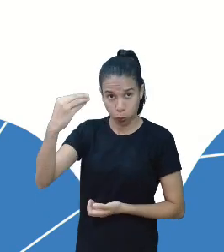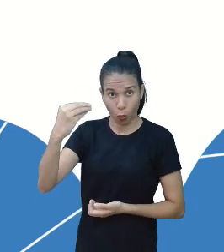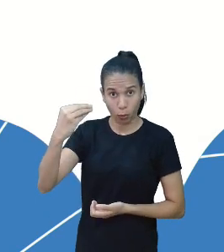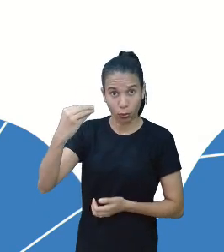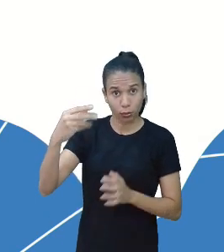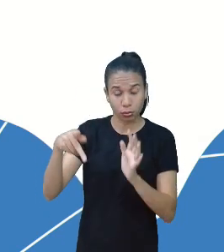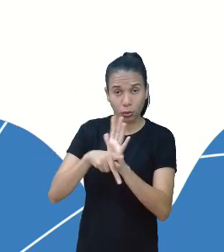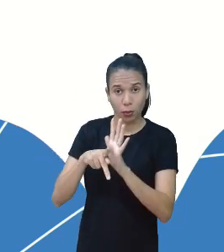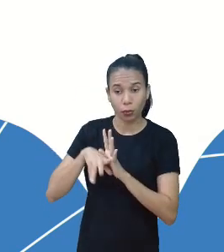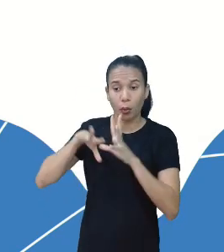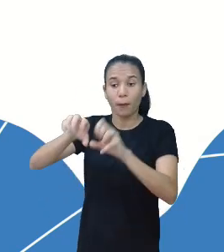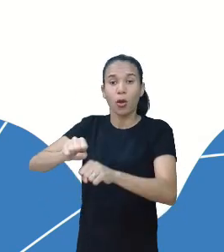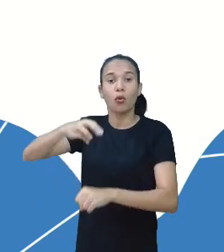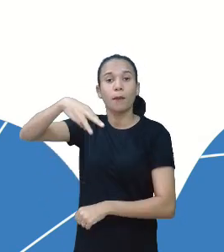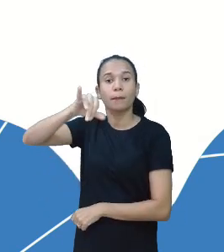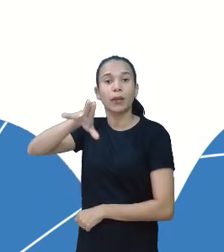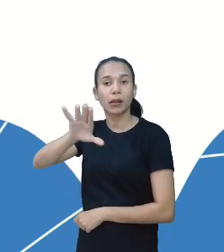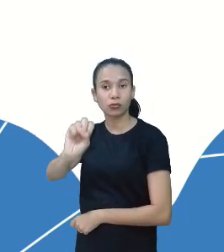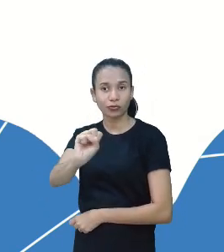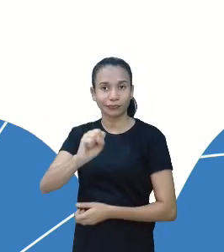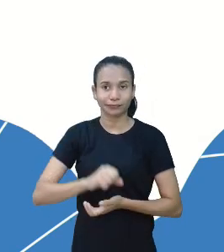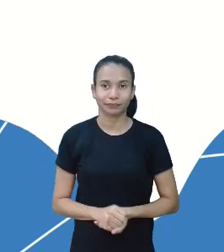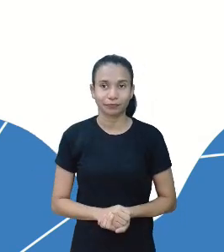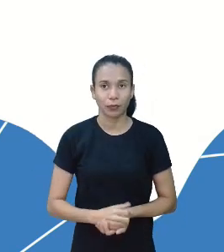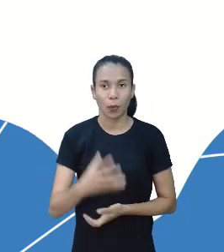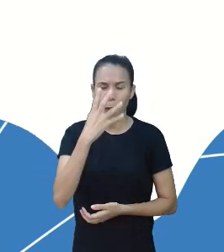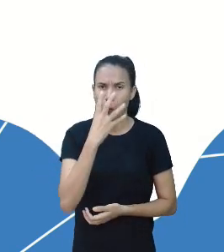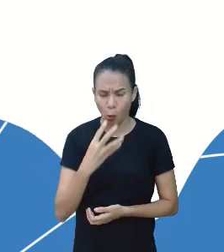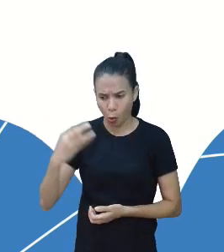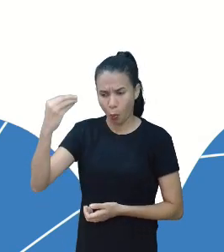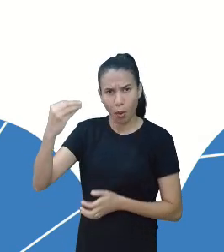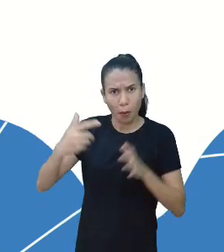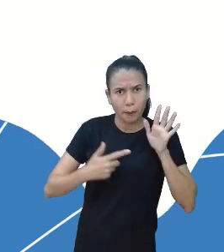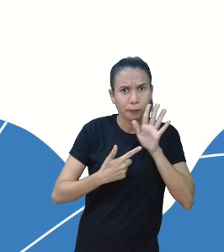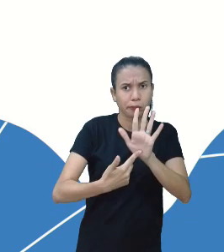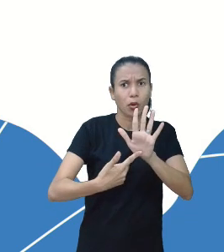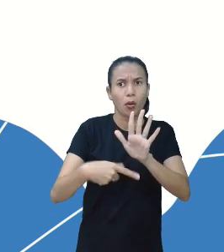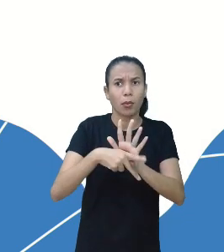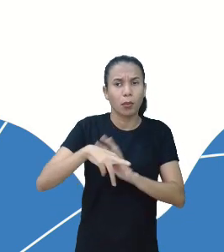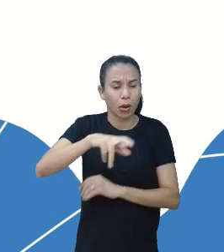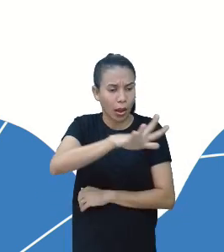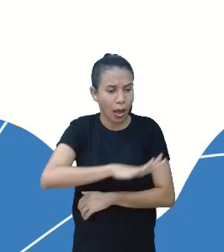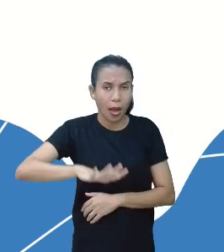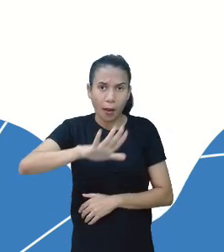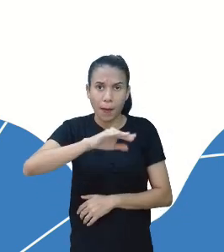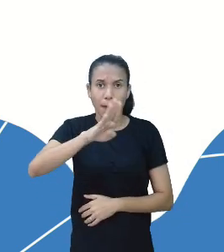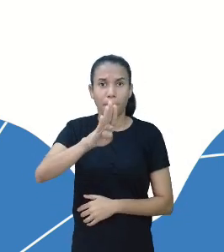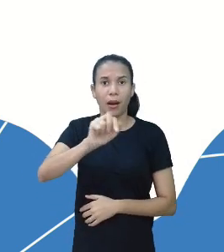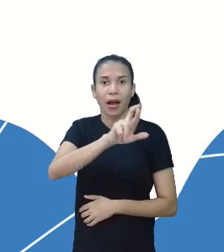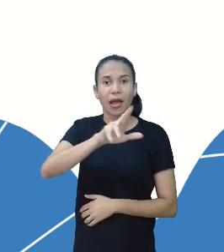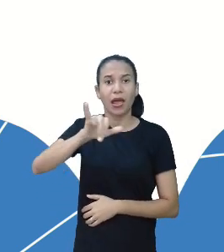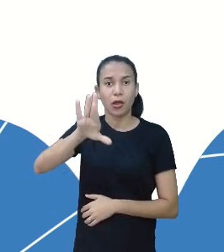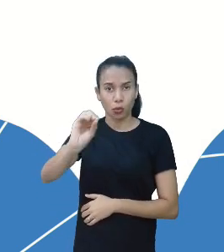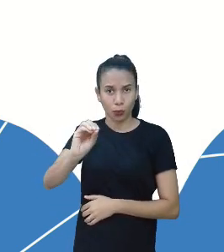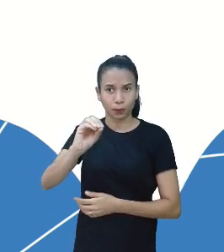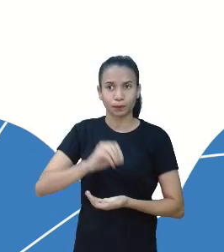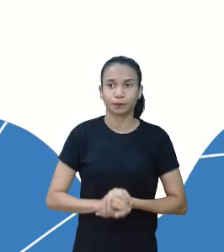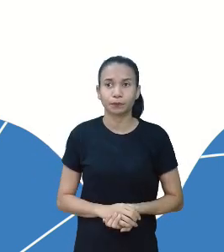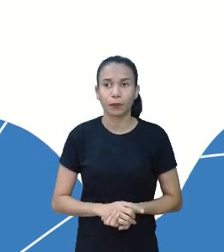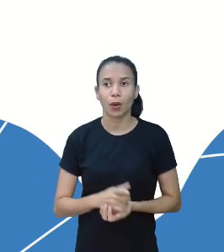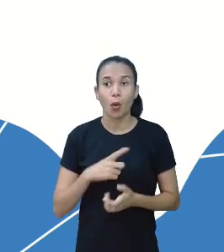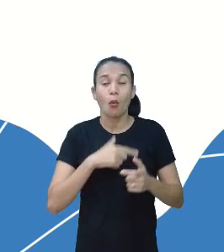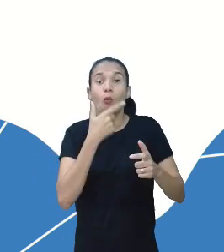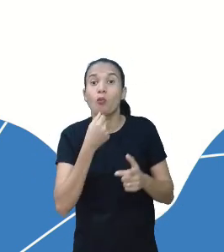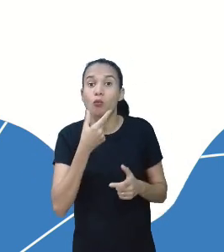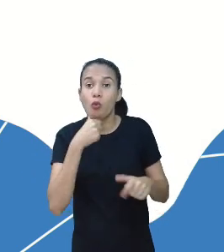Lobo-guará capturado em Minas. Lobo-guará aparece na região do Barreiro, em Belo Horizonte.